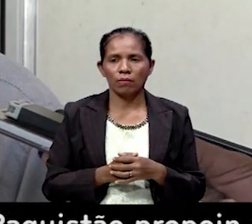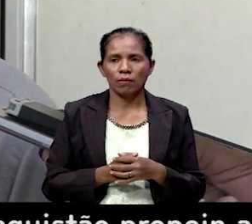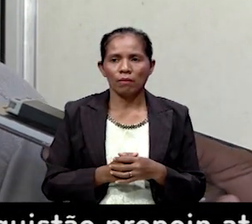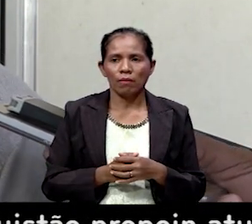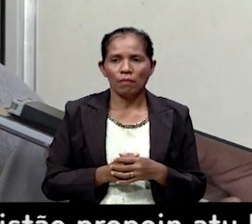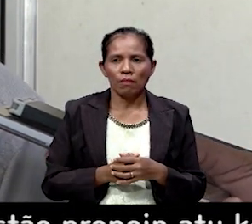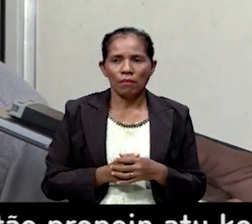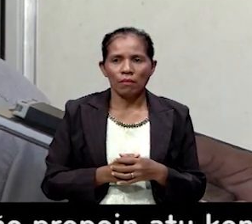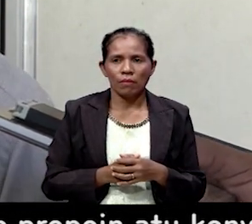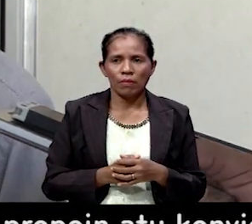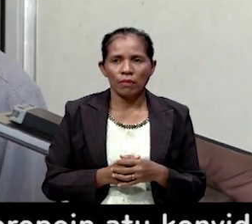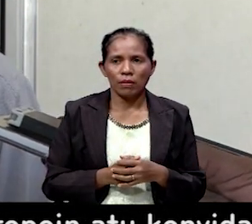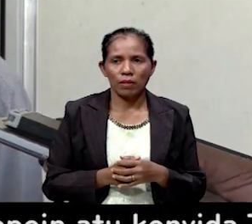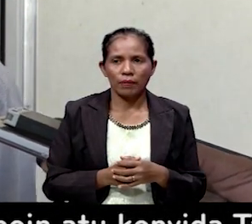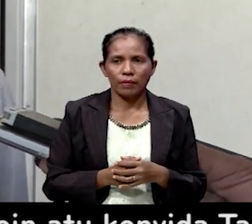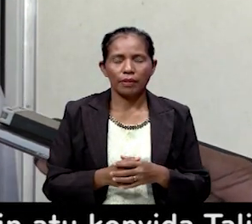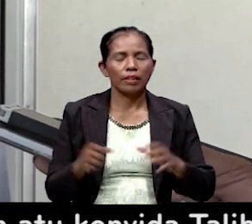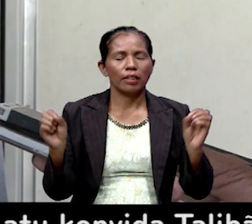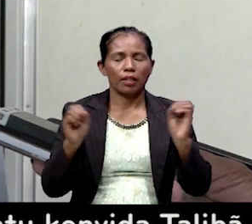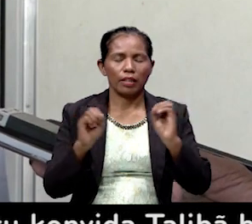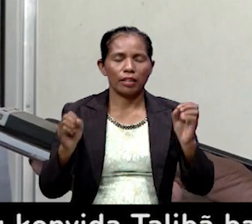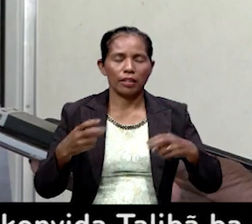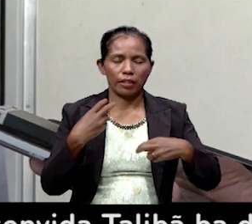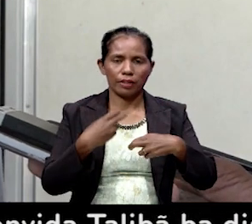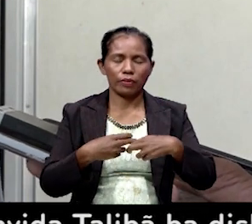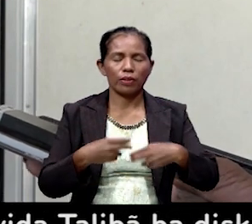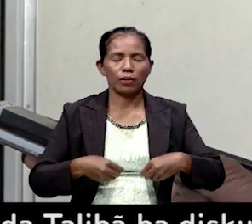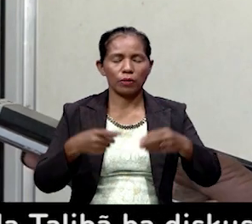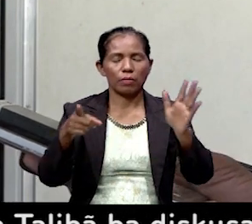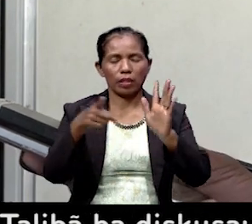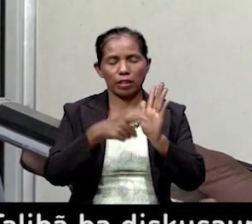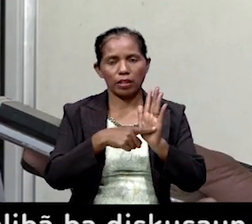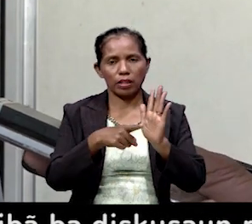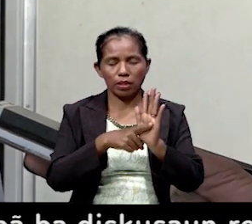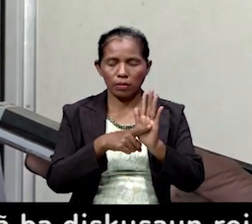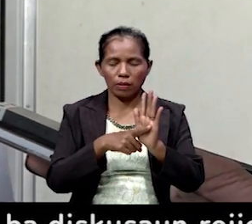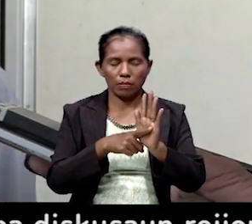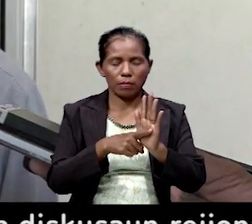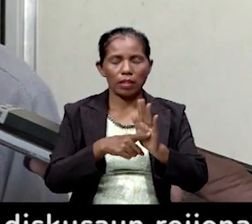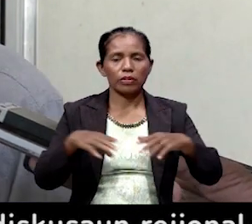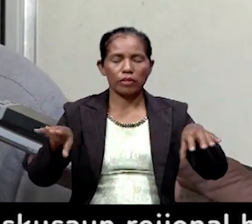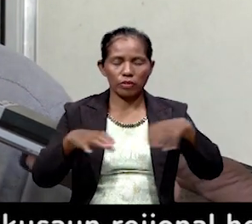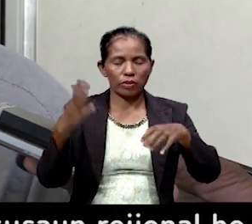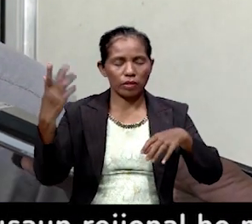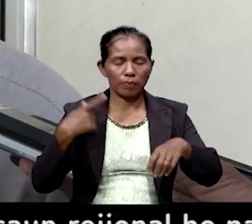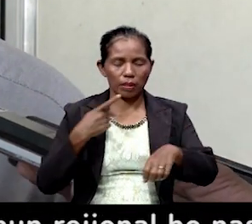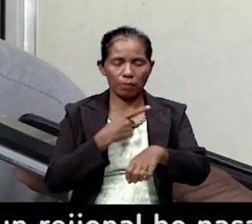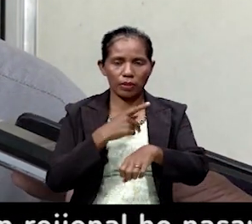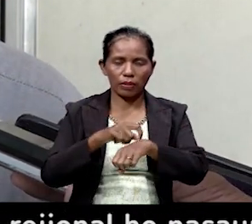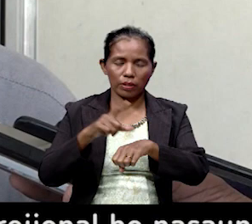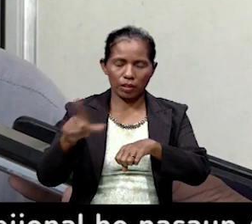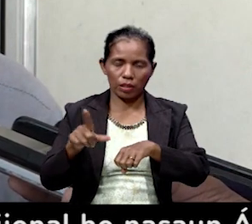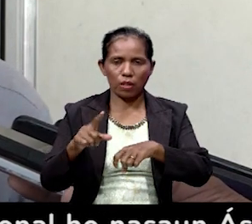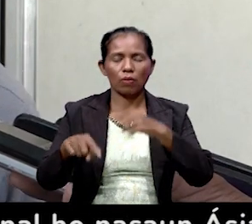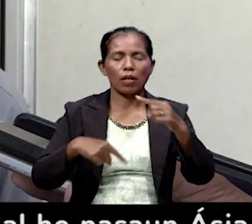la consequência ruma de negativamente para o funcionamento do parlamento, né? Vai ir com o presidente do parlamento, estamos em